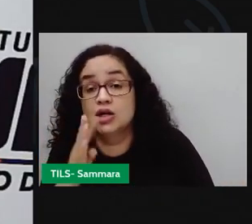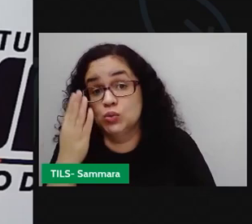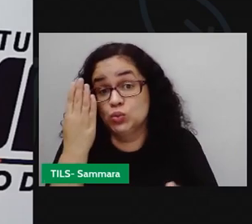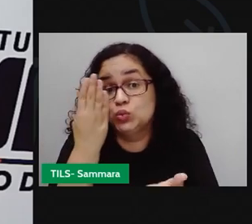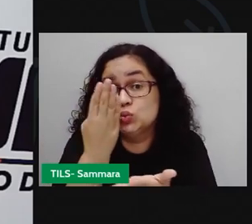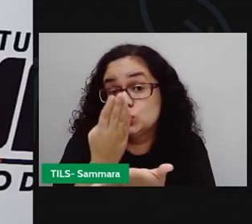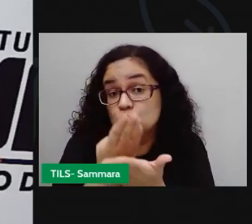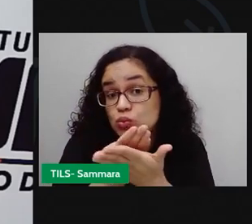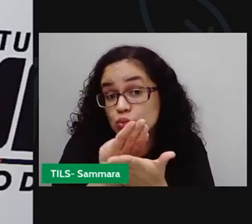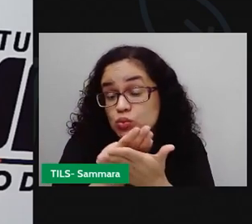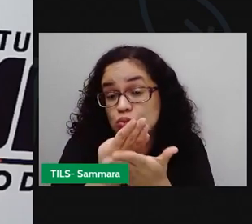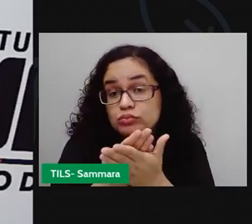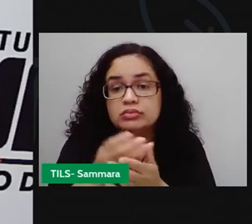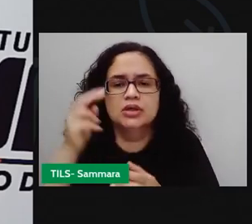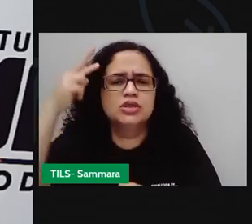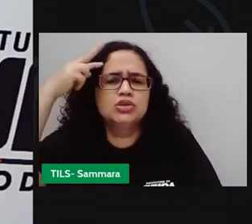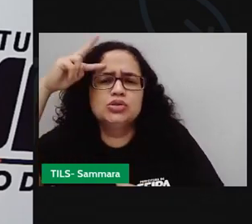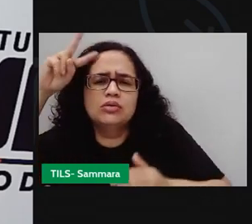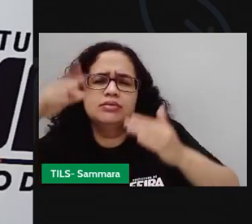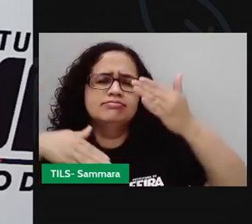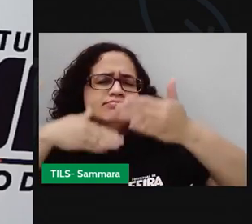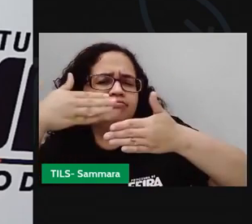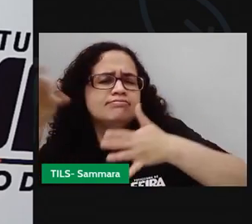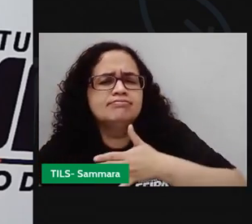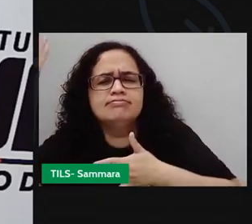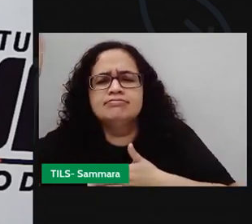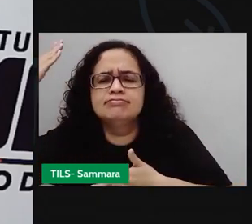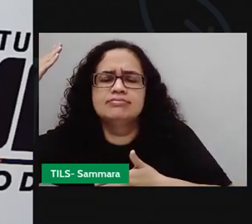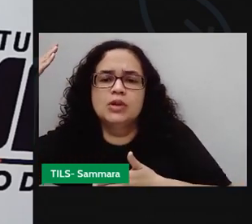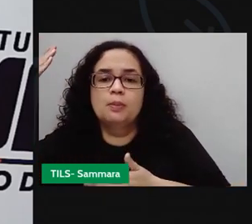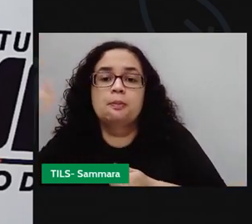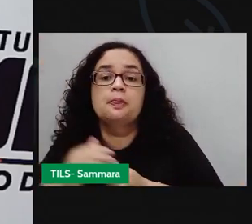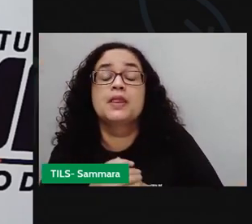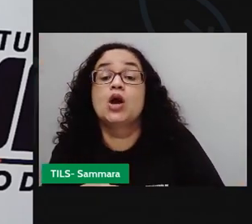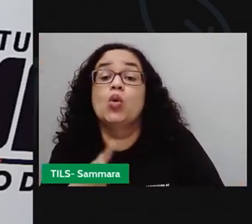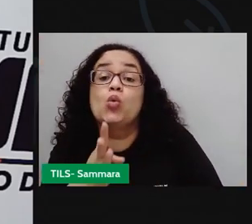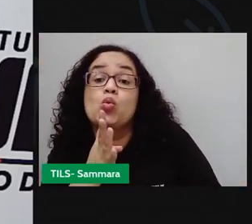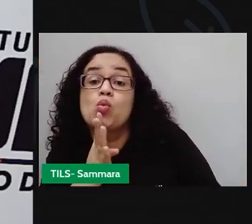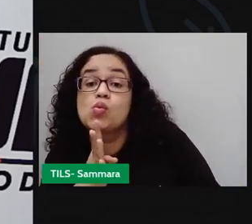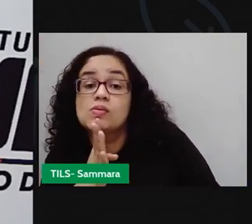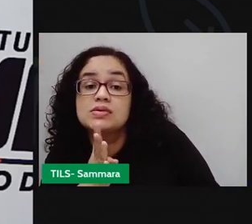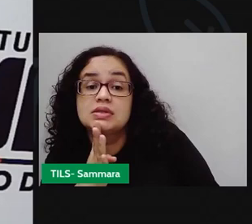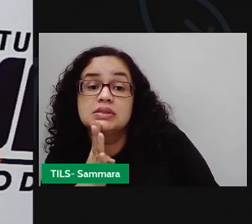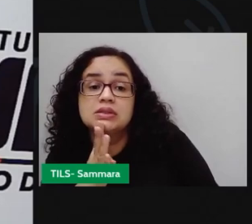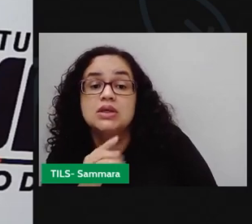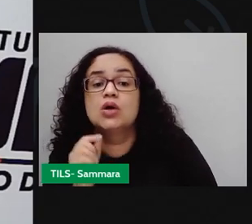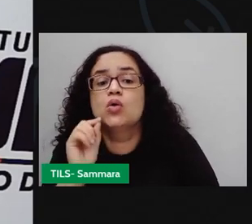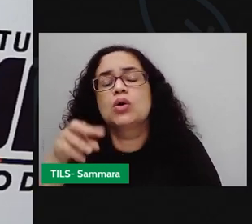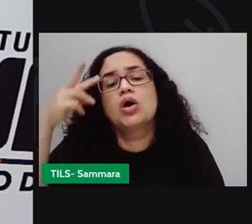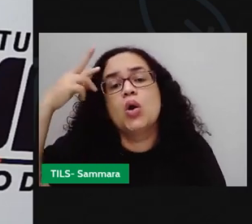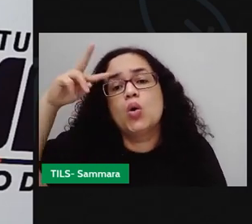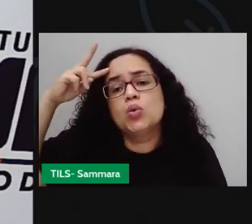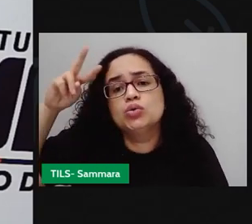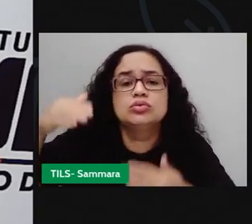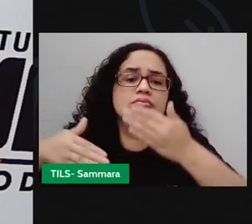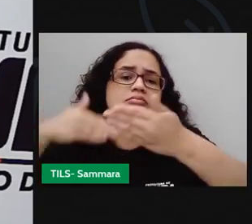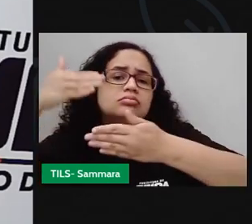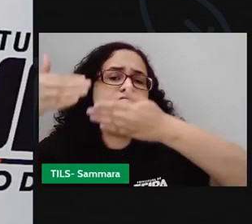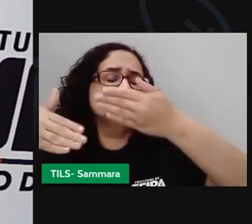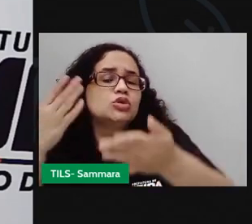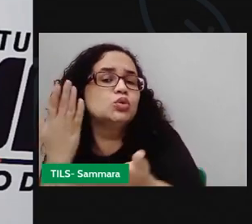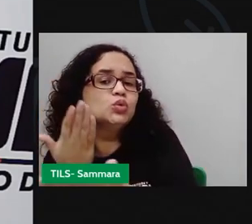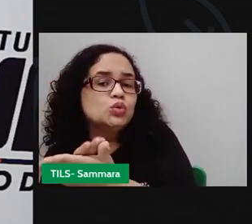estudar sobre os patrimônios de Feira de Santana, vamos conhecer um pouquinho sobre o que é um patrimônio,